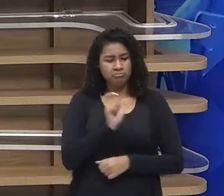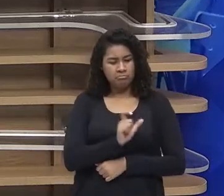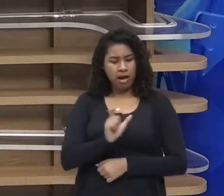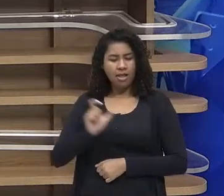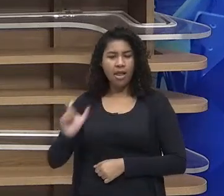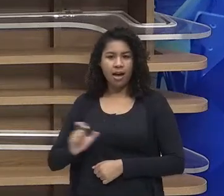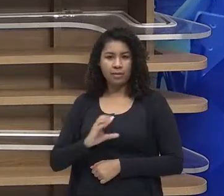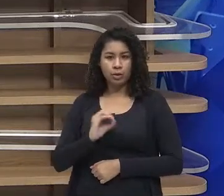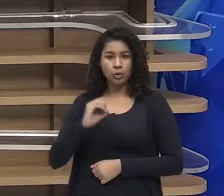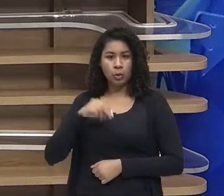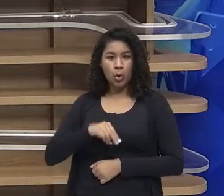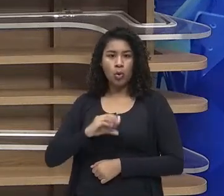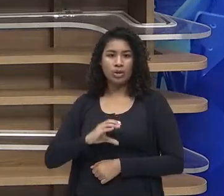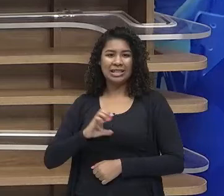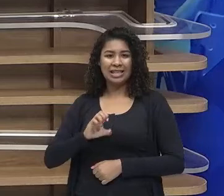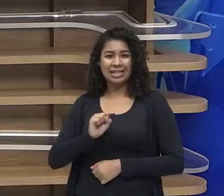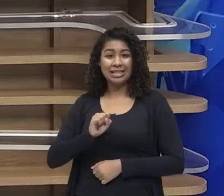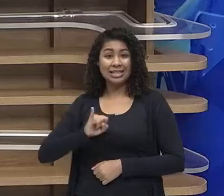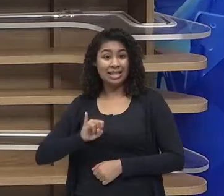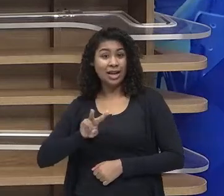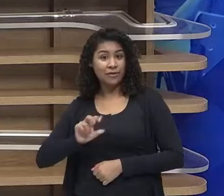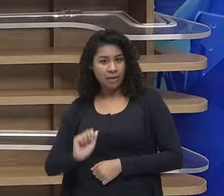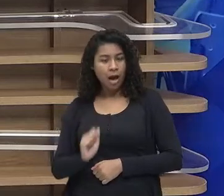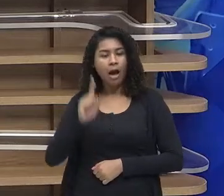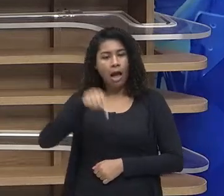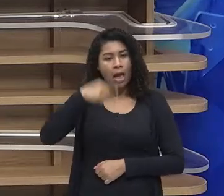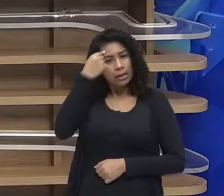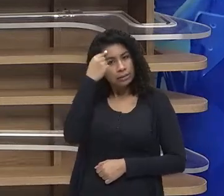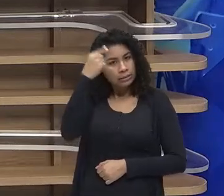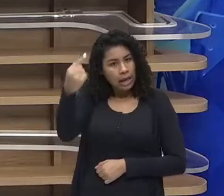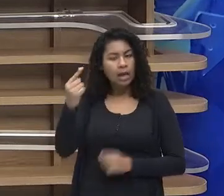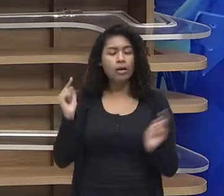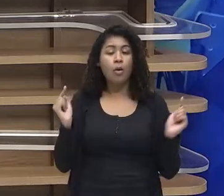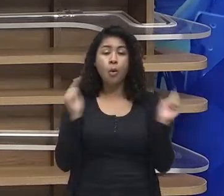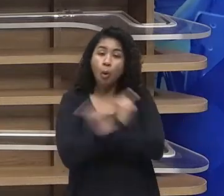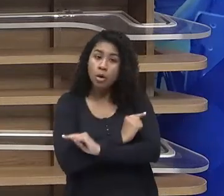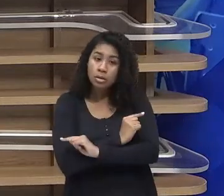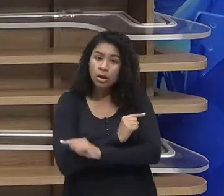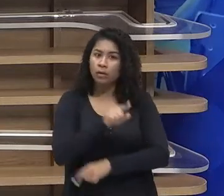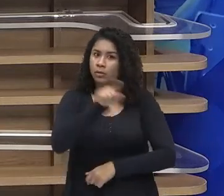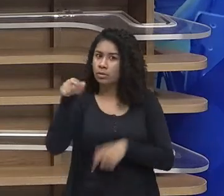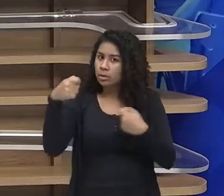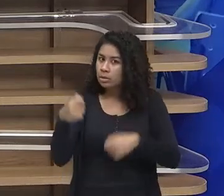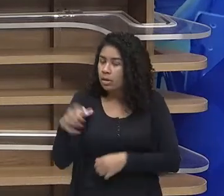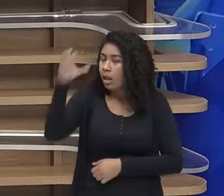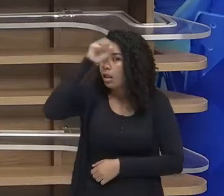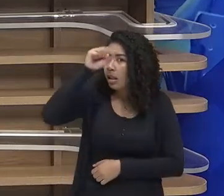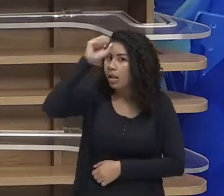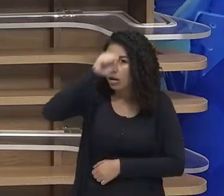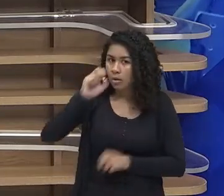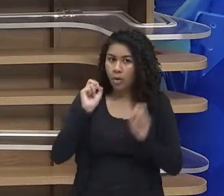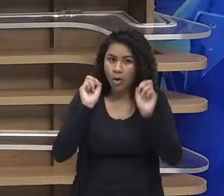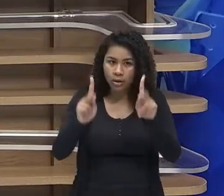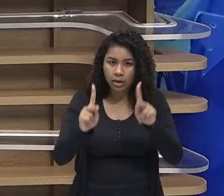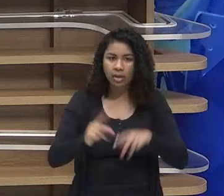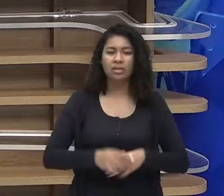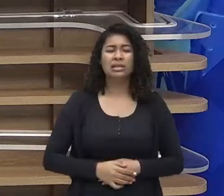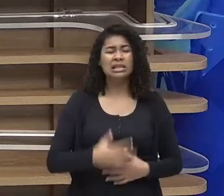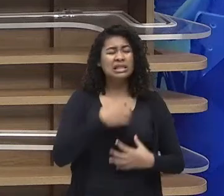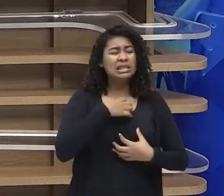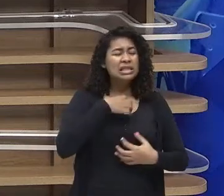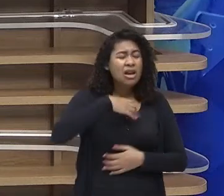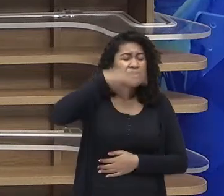concessiva, é importante que exista um fato contrário. E você vai guardar. Embora estivesse com febre, foi para a